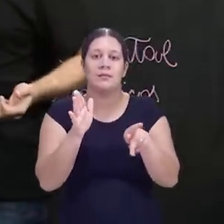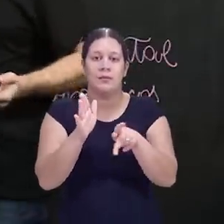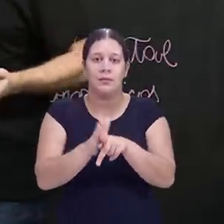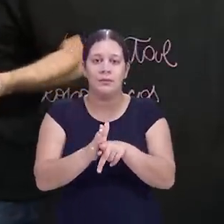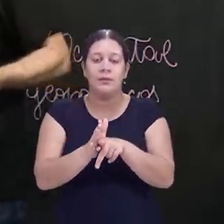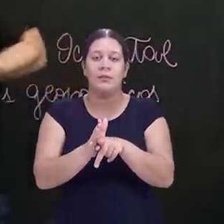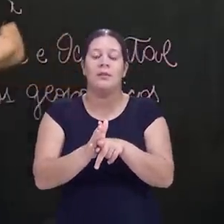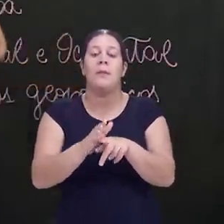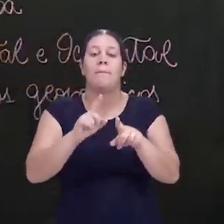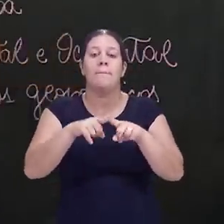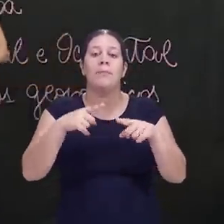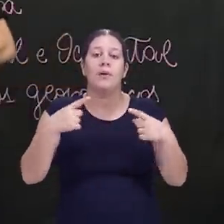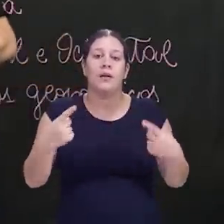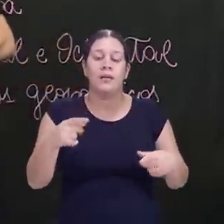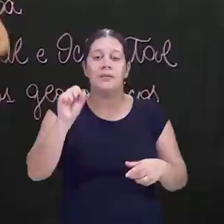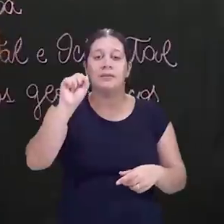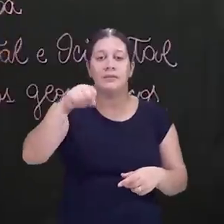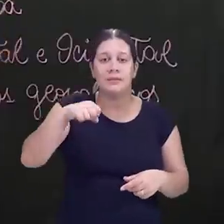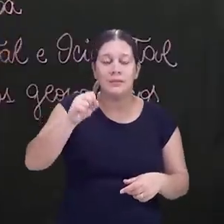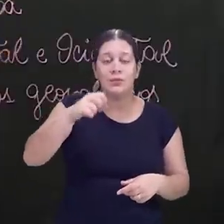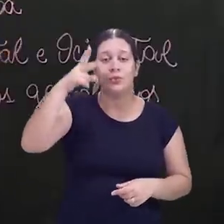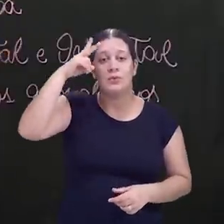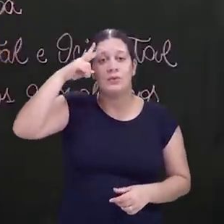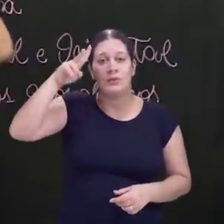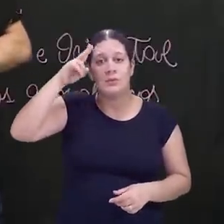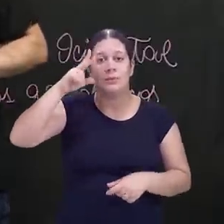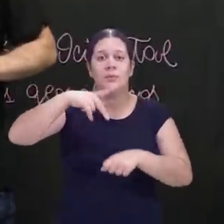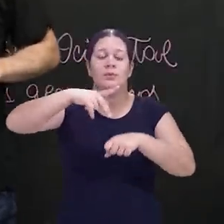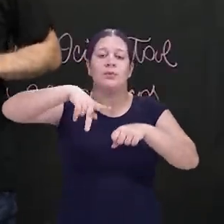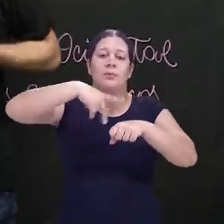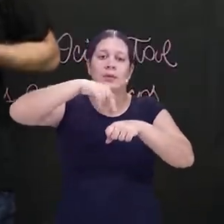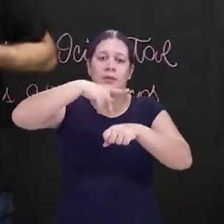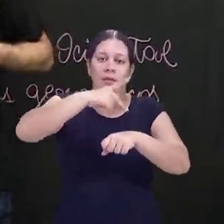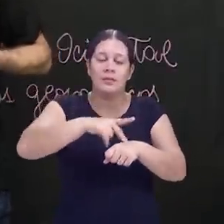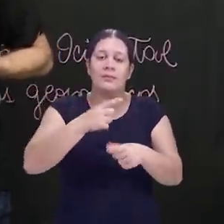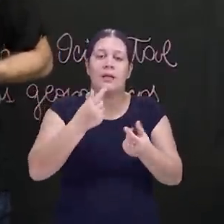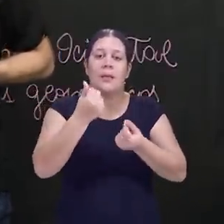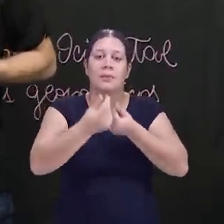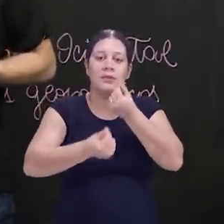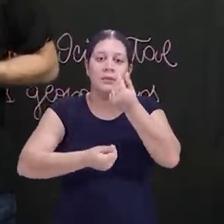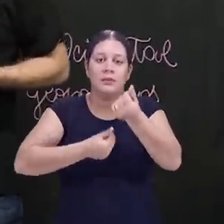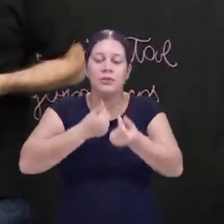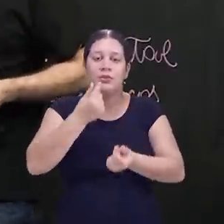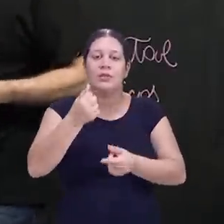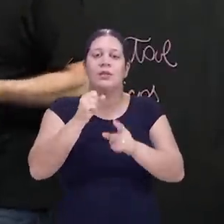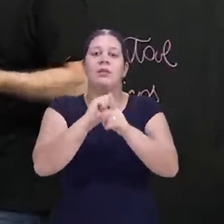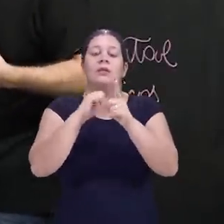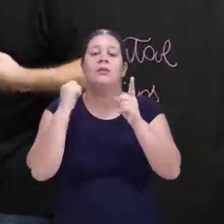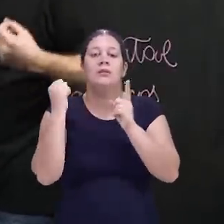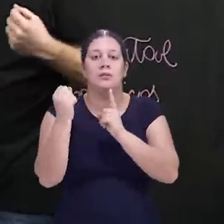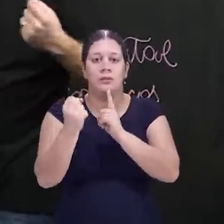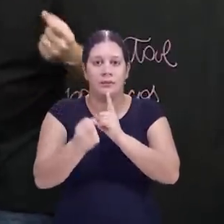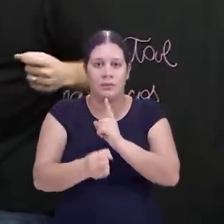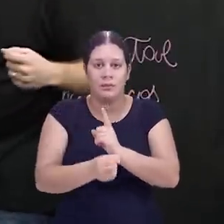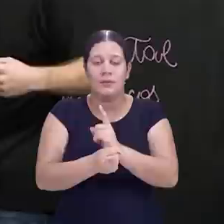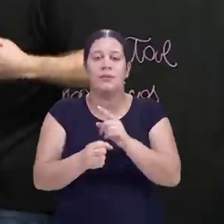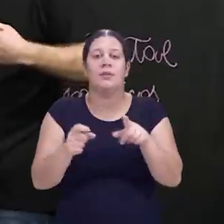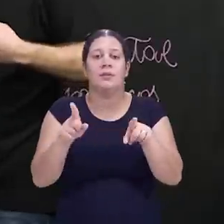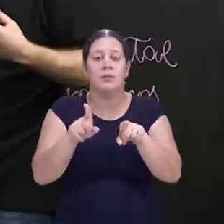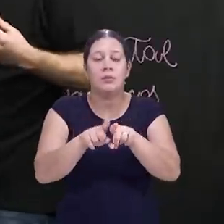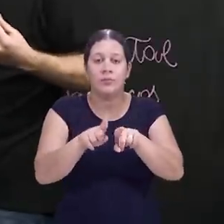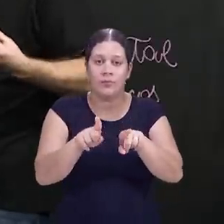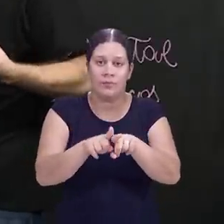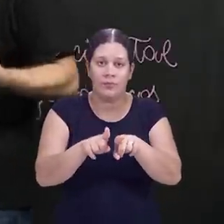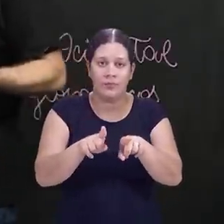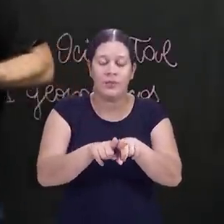linha que define historicamente aí os países capitalistas e socialistas na Europa, a tão chamada,